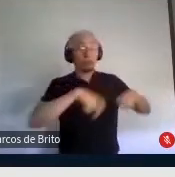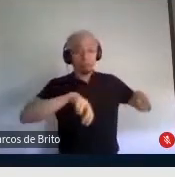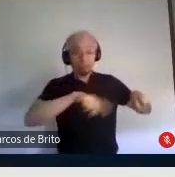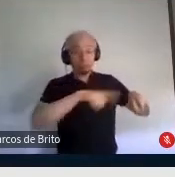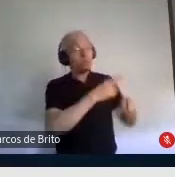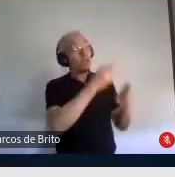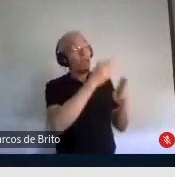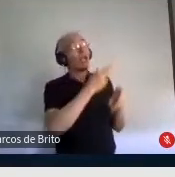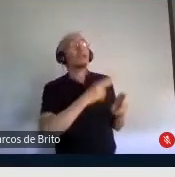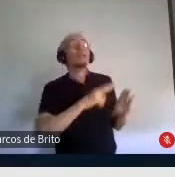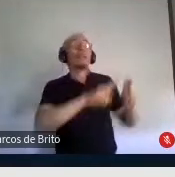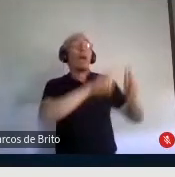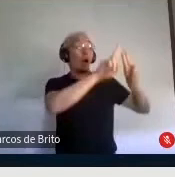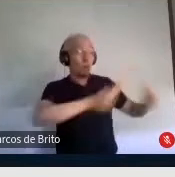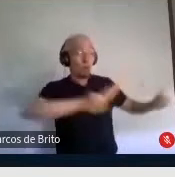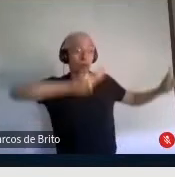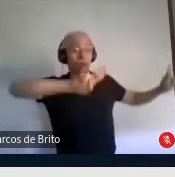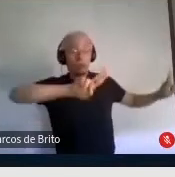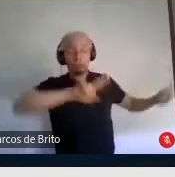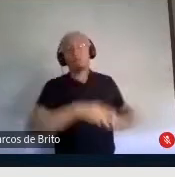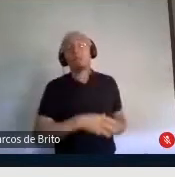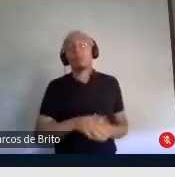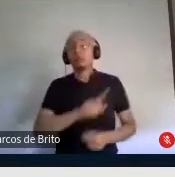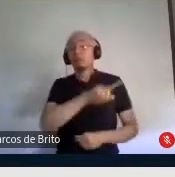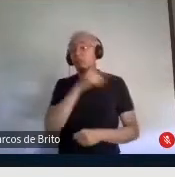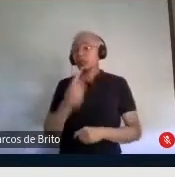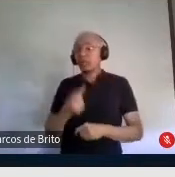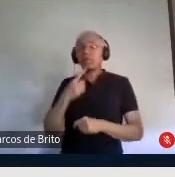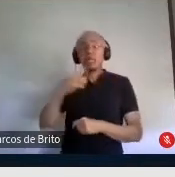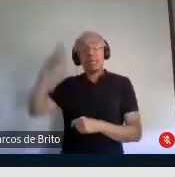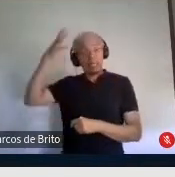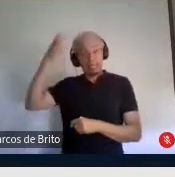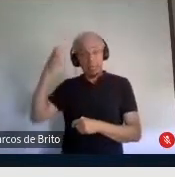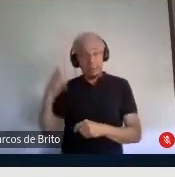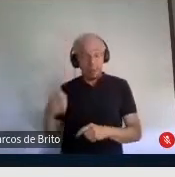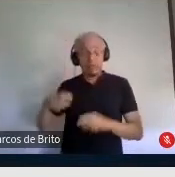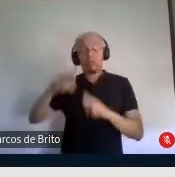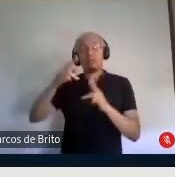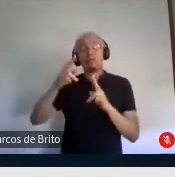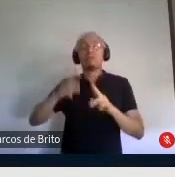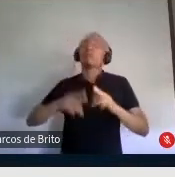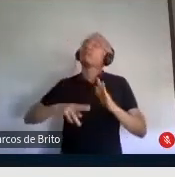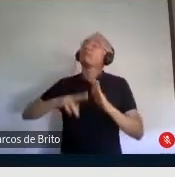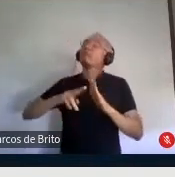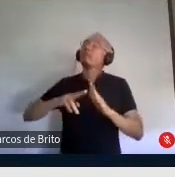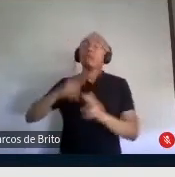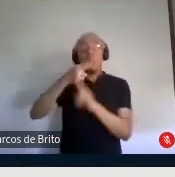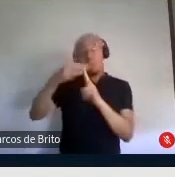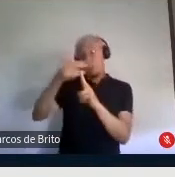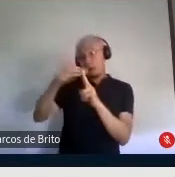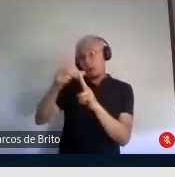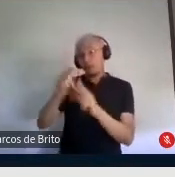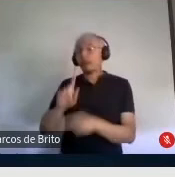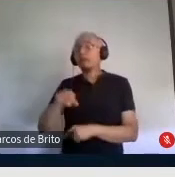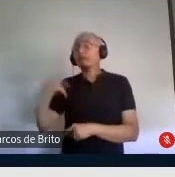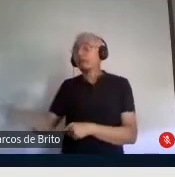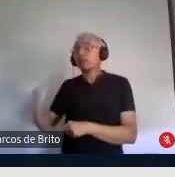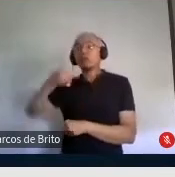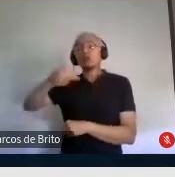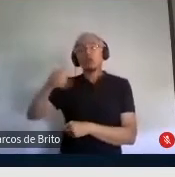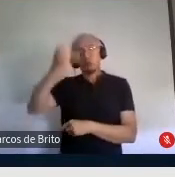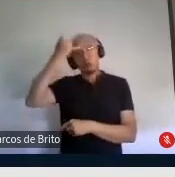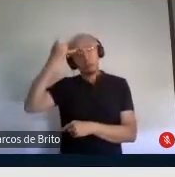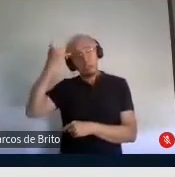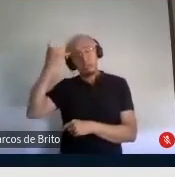Universidade Federal de Santa Catarina, nós tivemos a professora Sabine Gorovitz, da Universidade de Brasília, e a professora Juliana